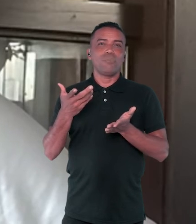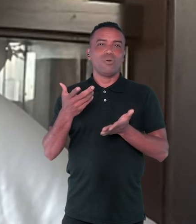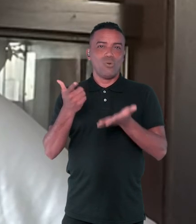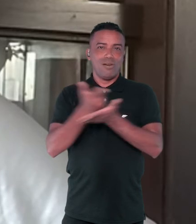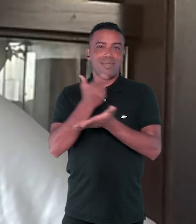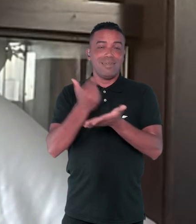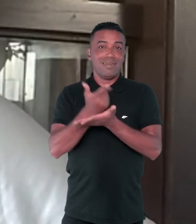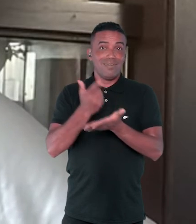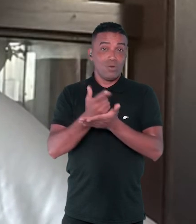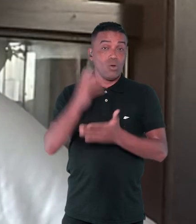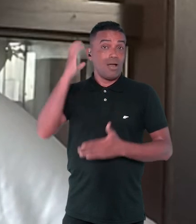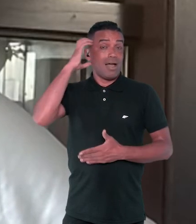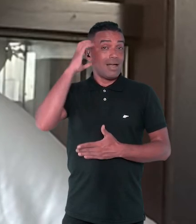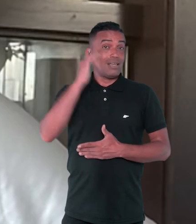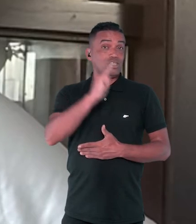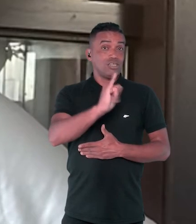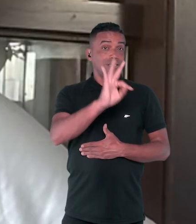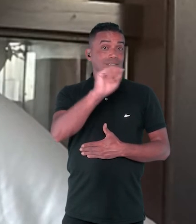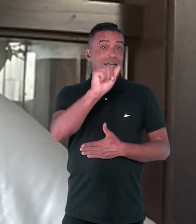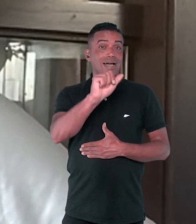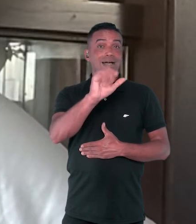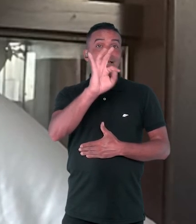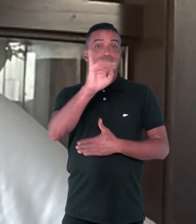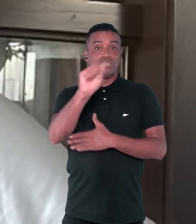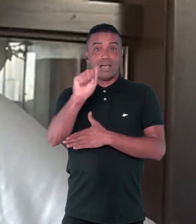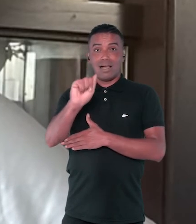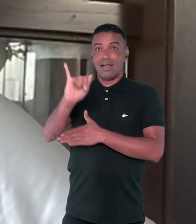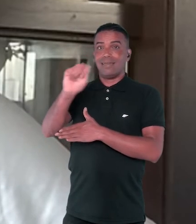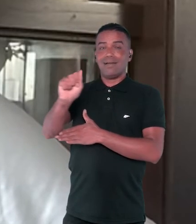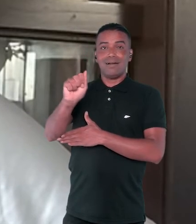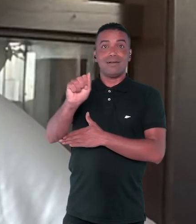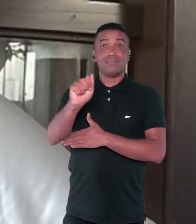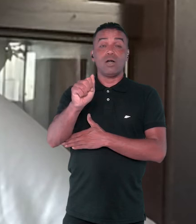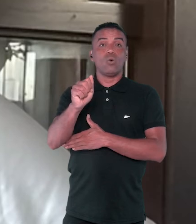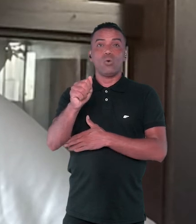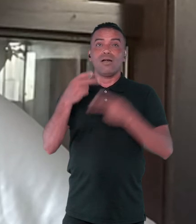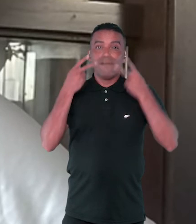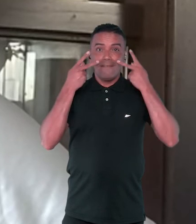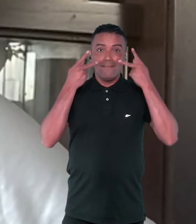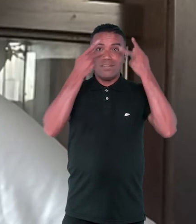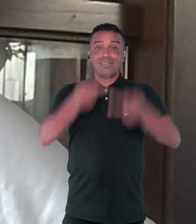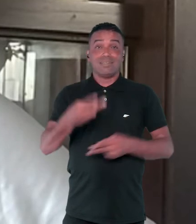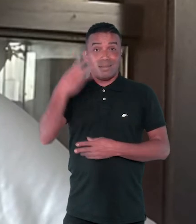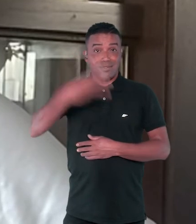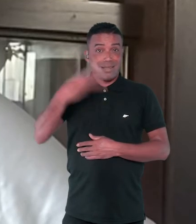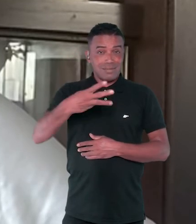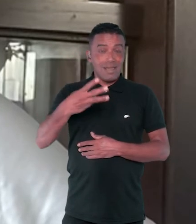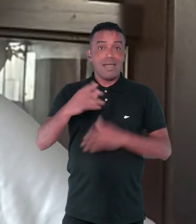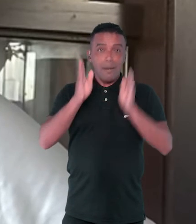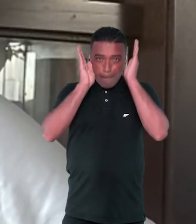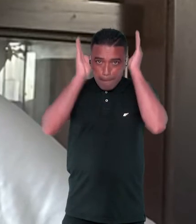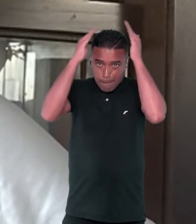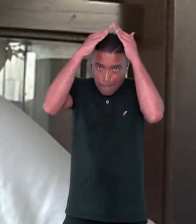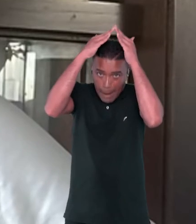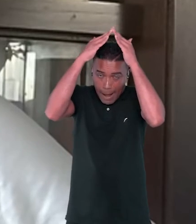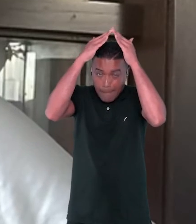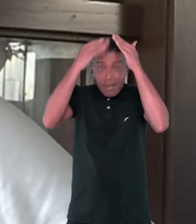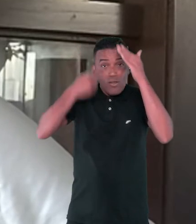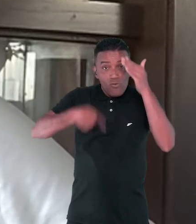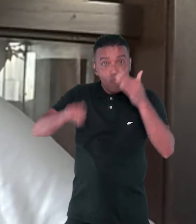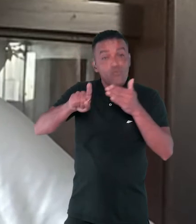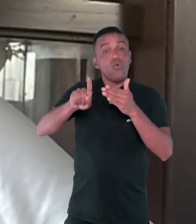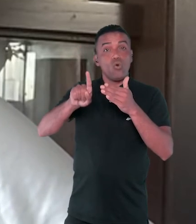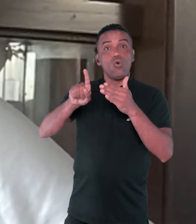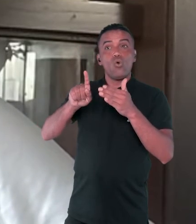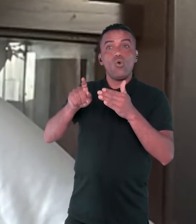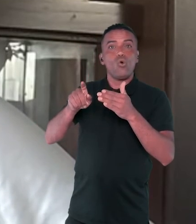radiojornalismo da Rádio Itatiaia, eu acho que foi a cobertura da terceira visita do Papa João Paulo II ao Brasil, em 1997, quando eu fui a Roma,